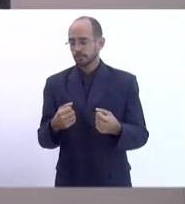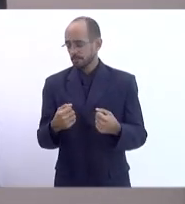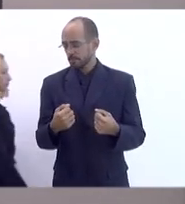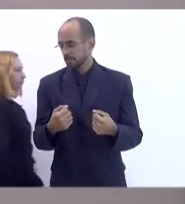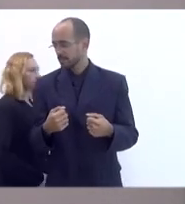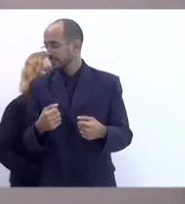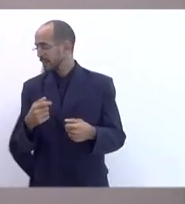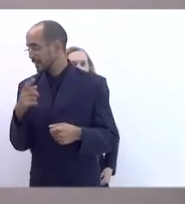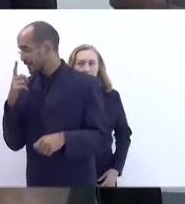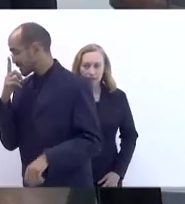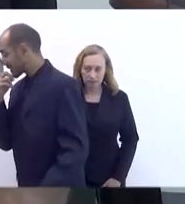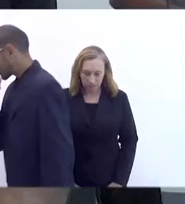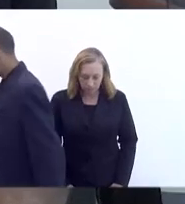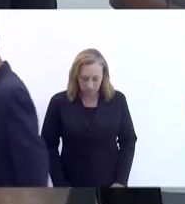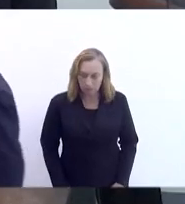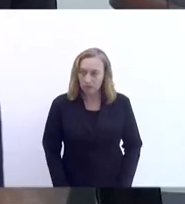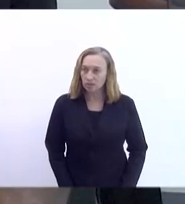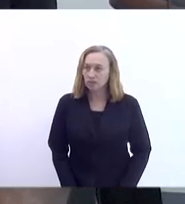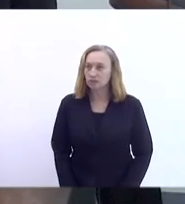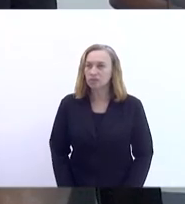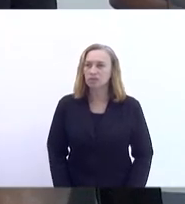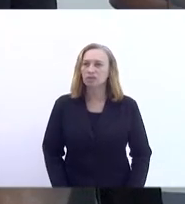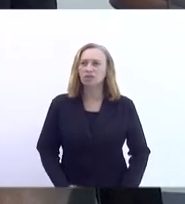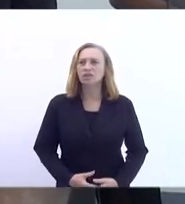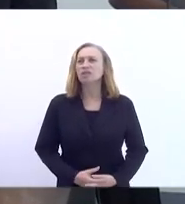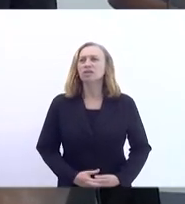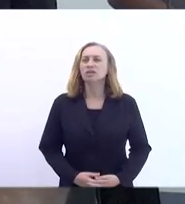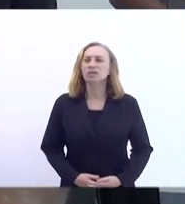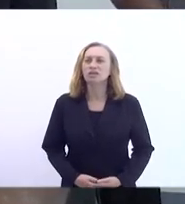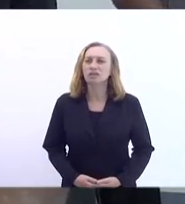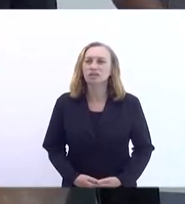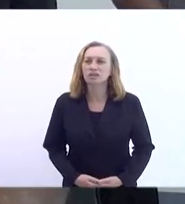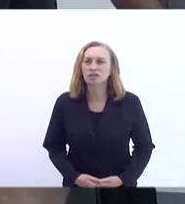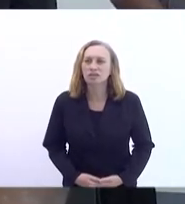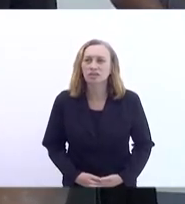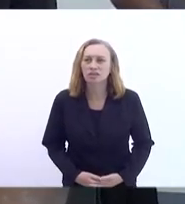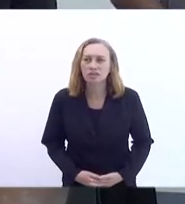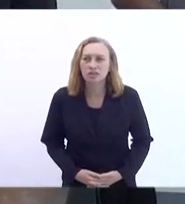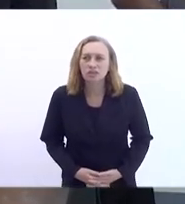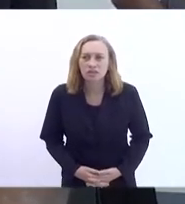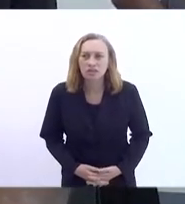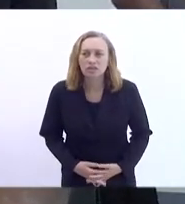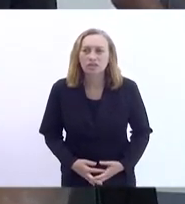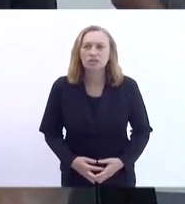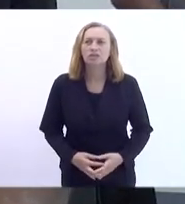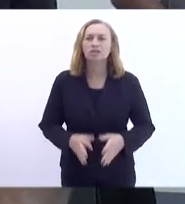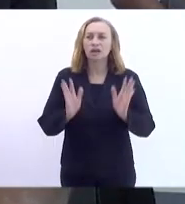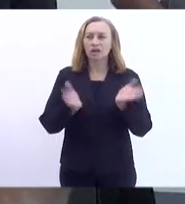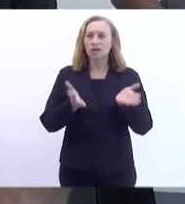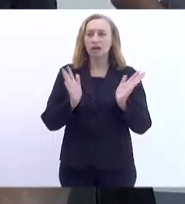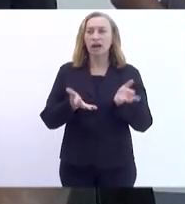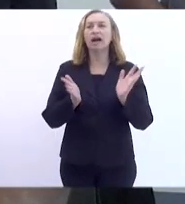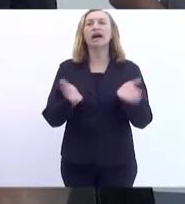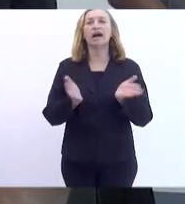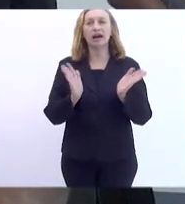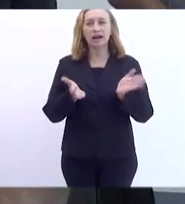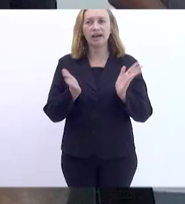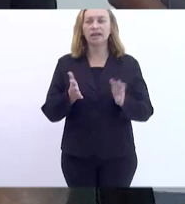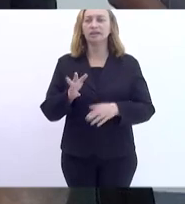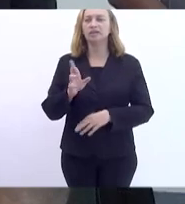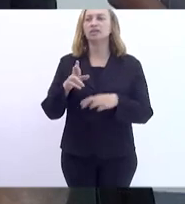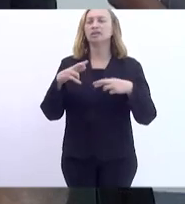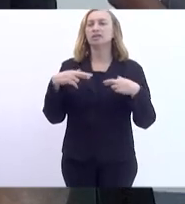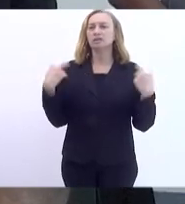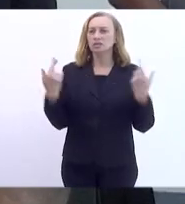papel importante do deputado Márcio Pacheco Beleza então que a gente pretende já agora na reunião de hoje é dar